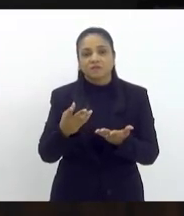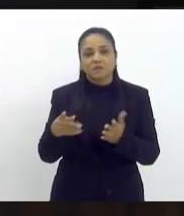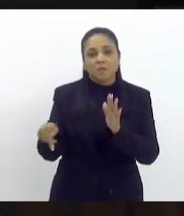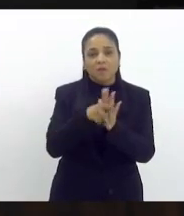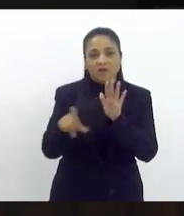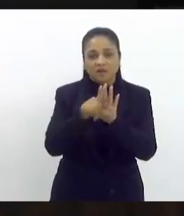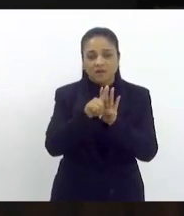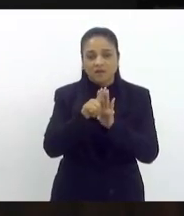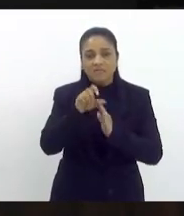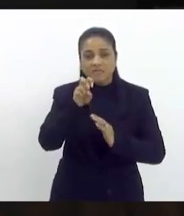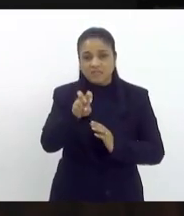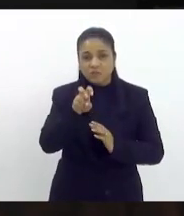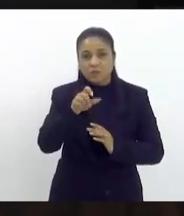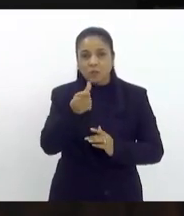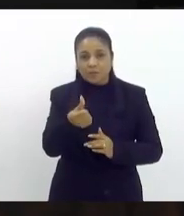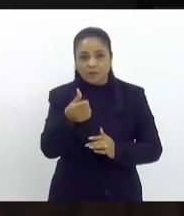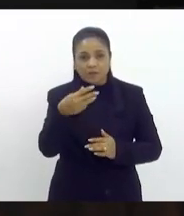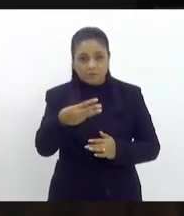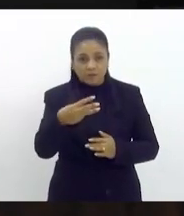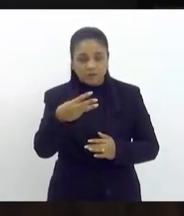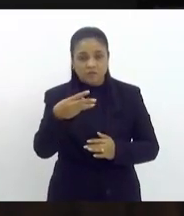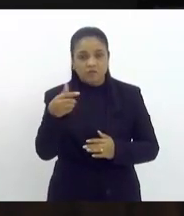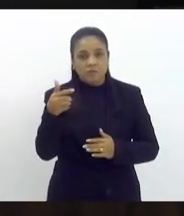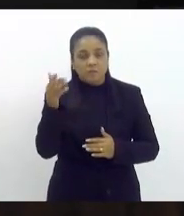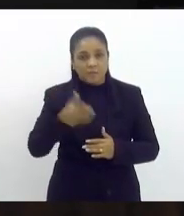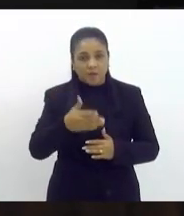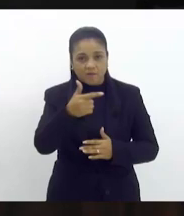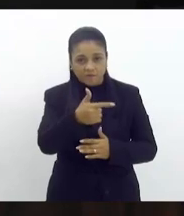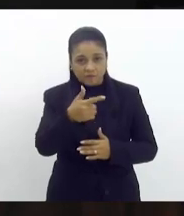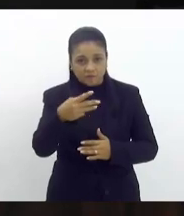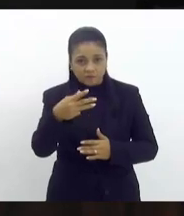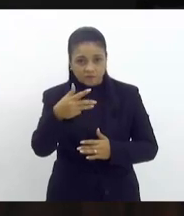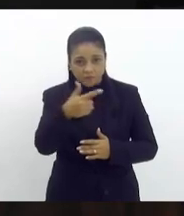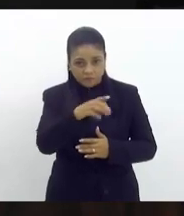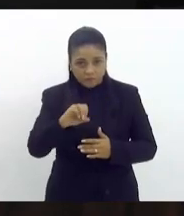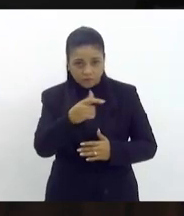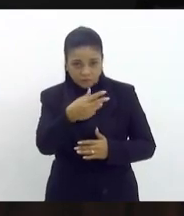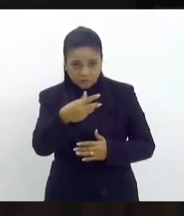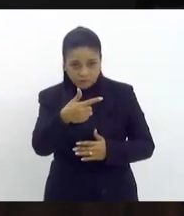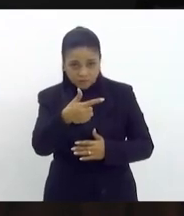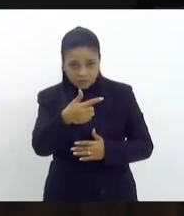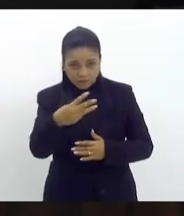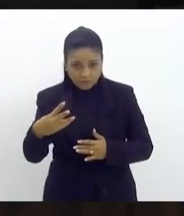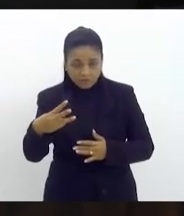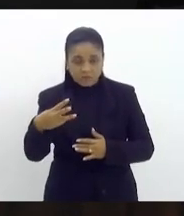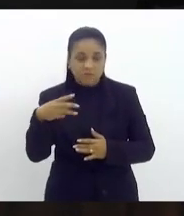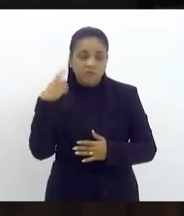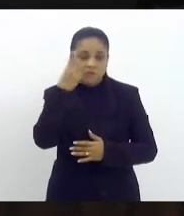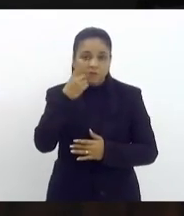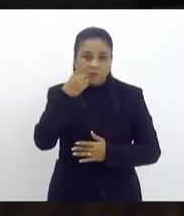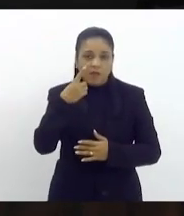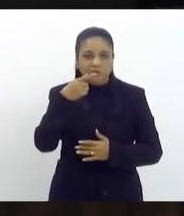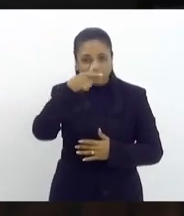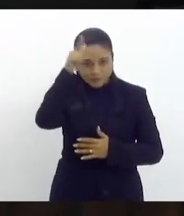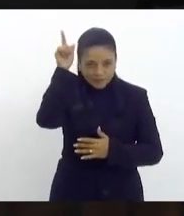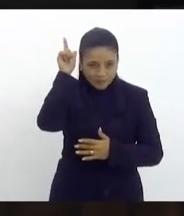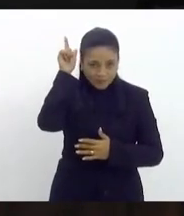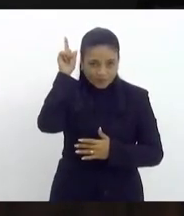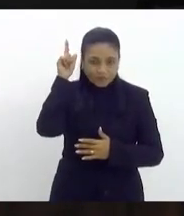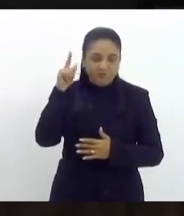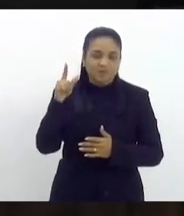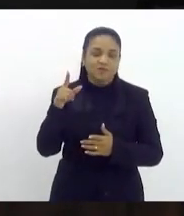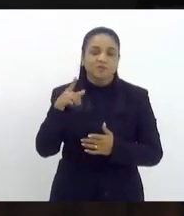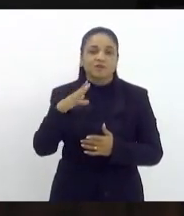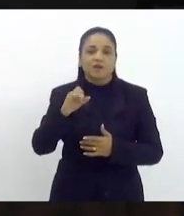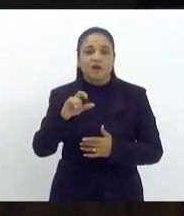projeto de lei 563 de 23 de autoria do querido amigo deputado Luiz Cláudio Ribeiro senhores